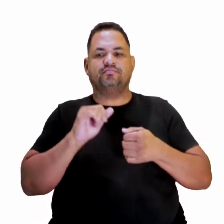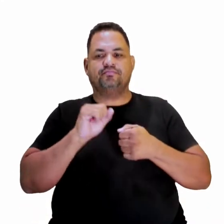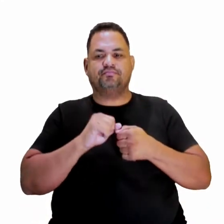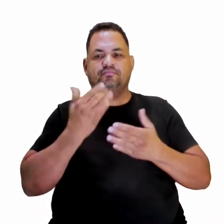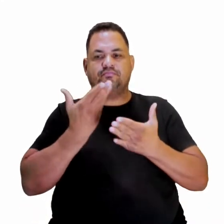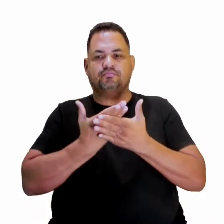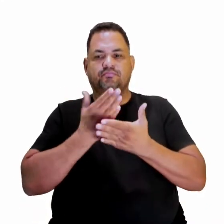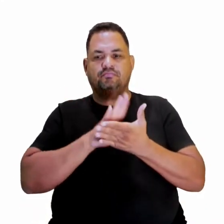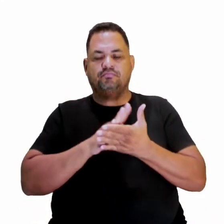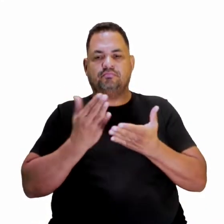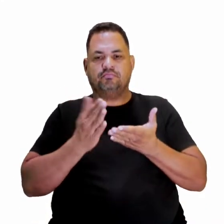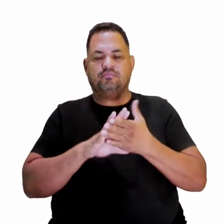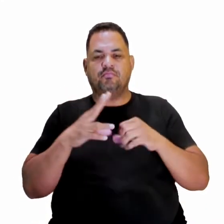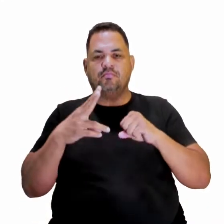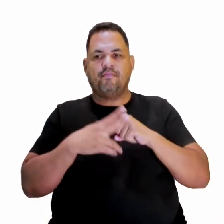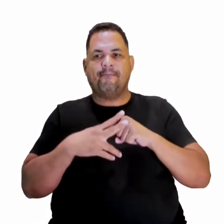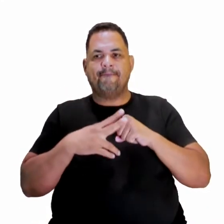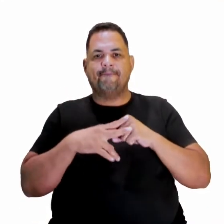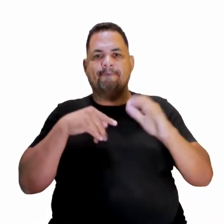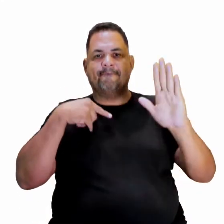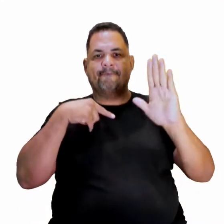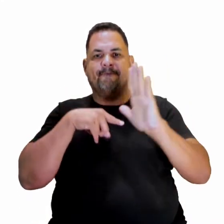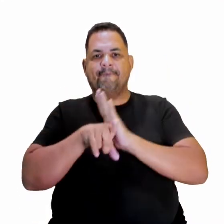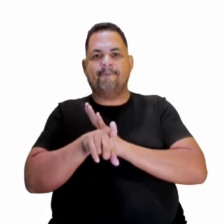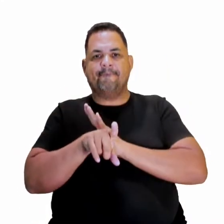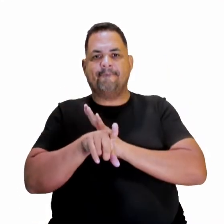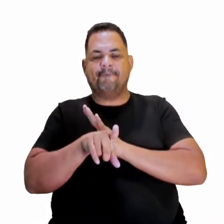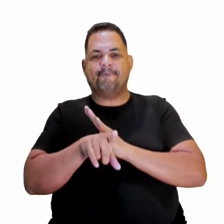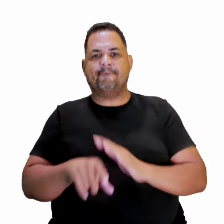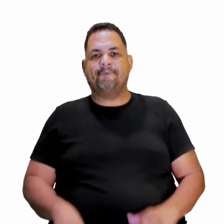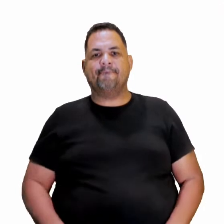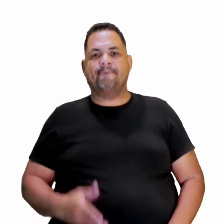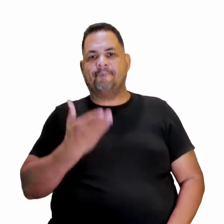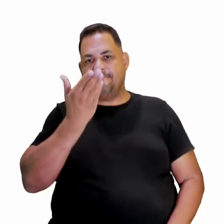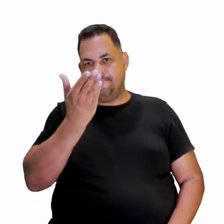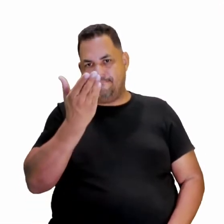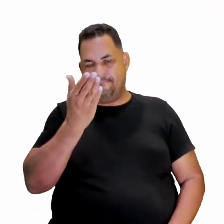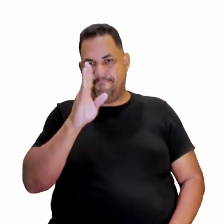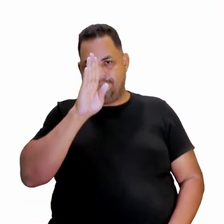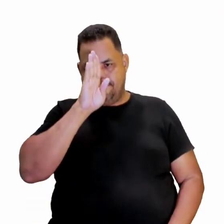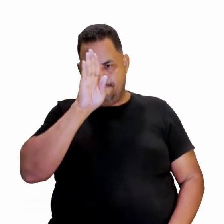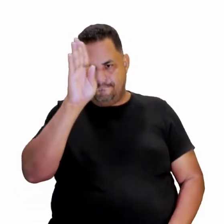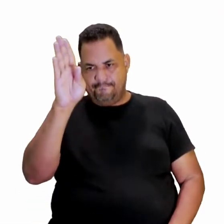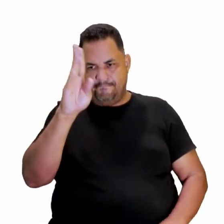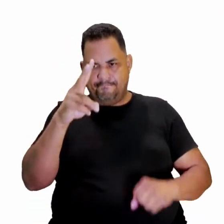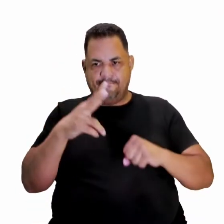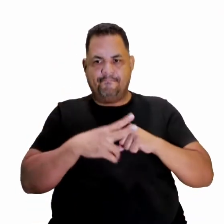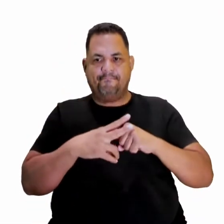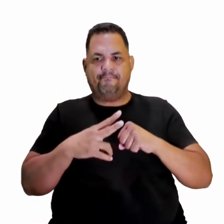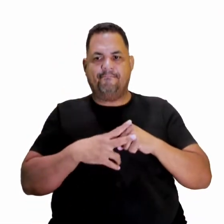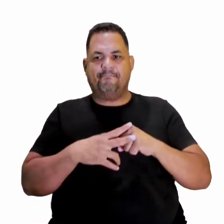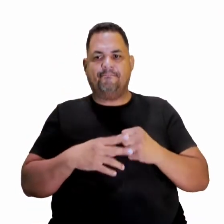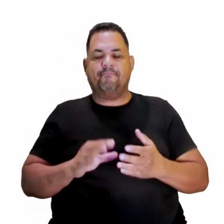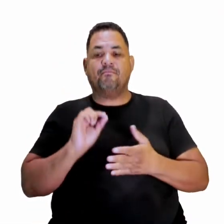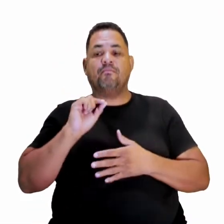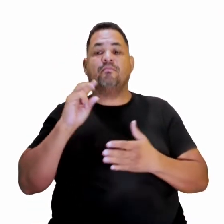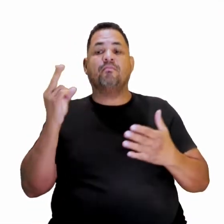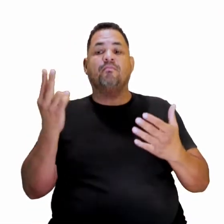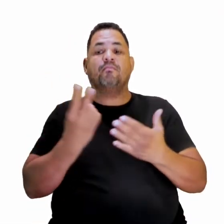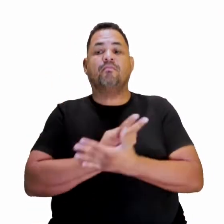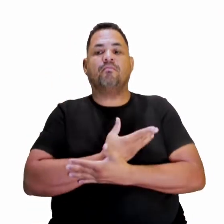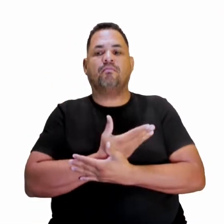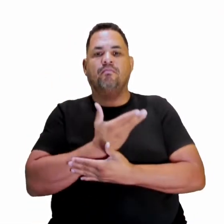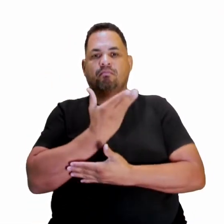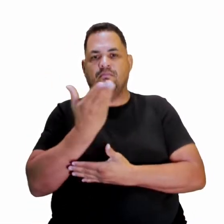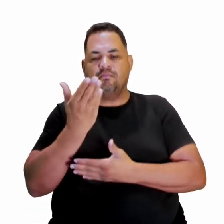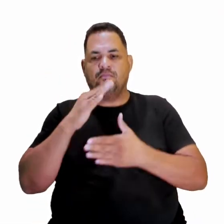verdade, como o verbo da pergunta é work, o verbo principal é work, o que acontece